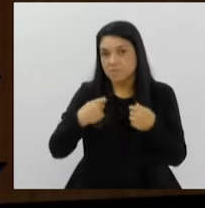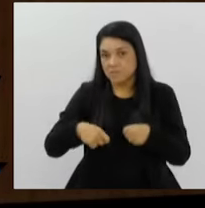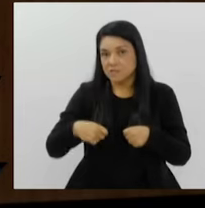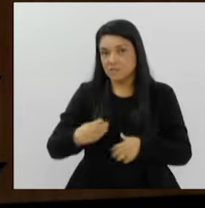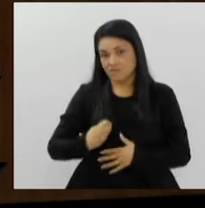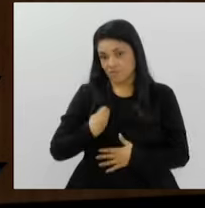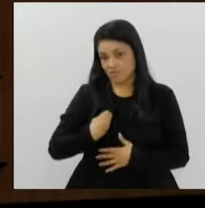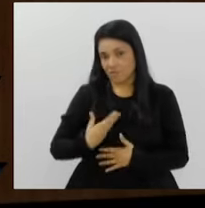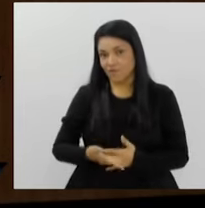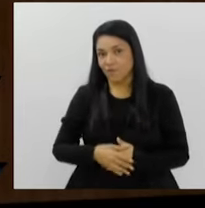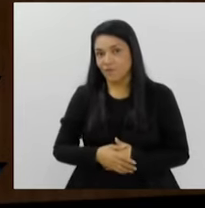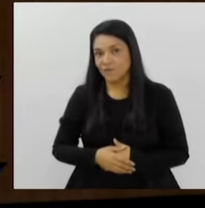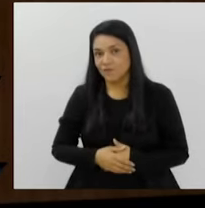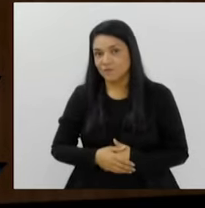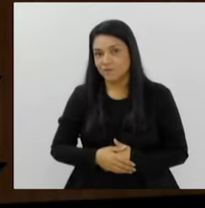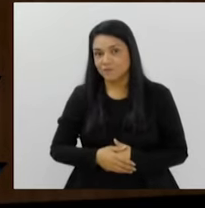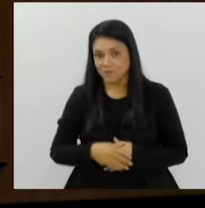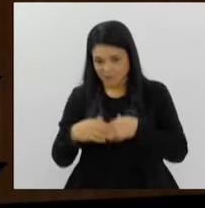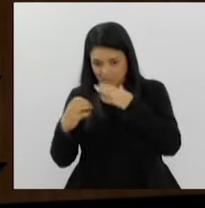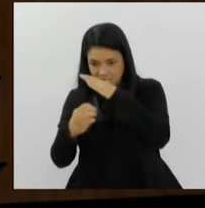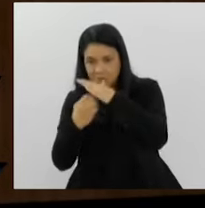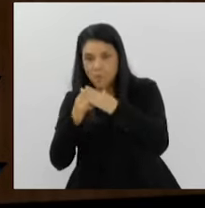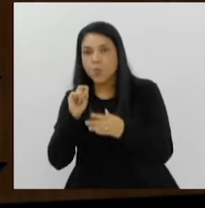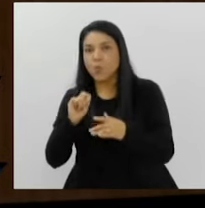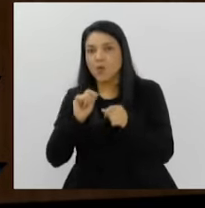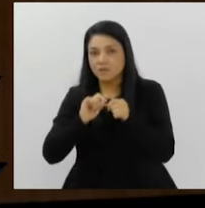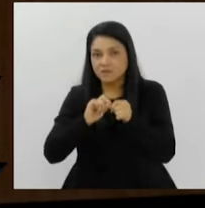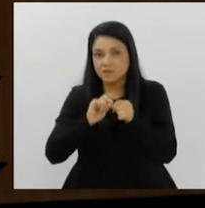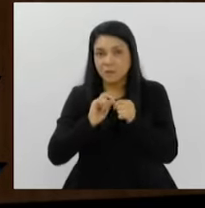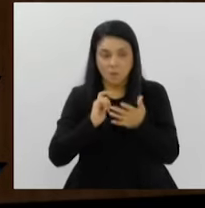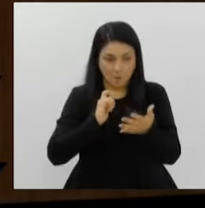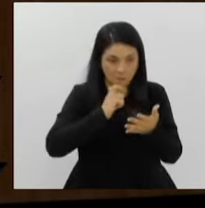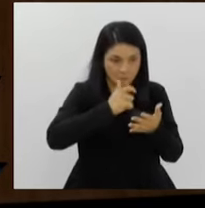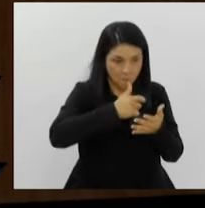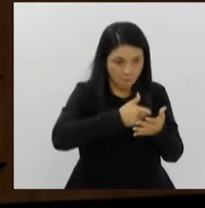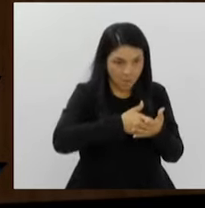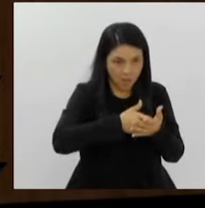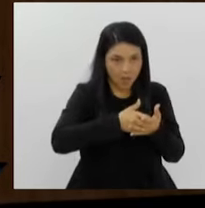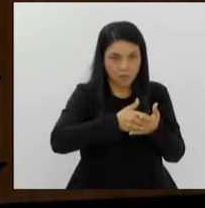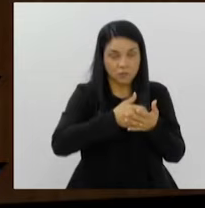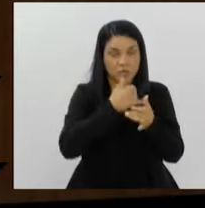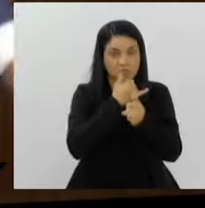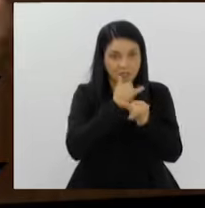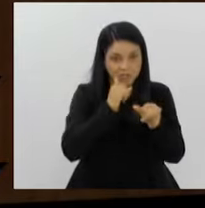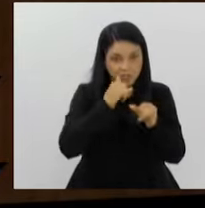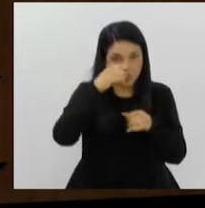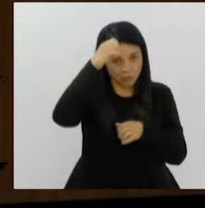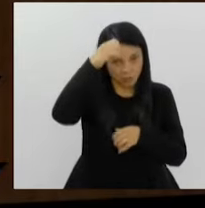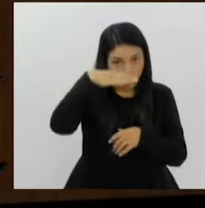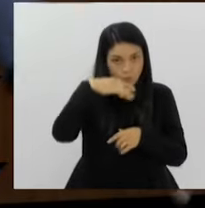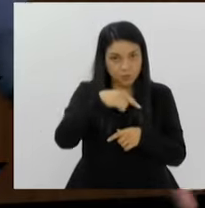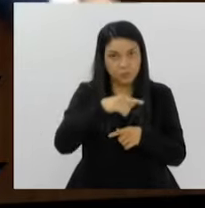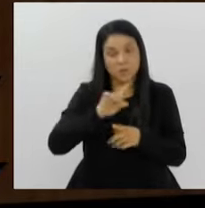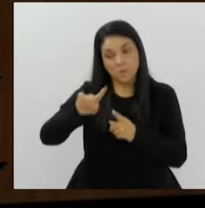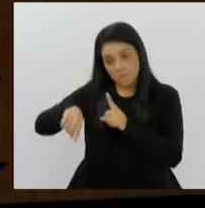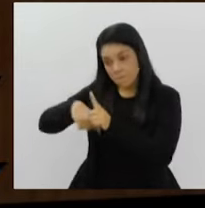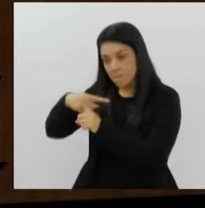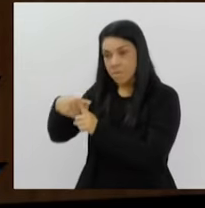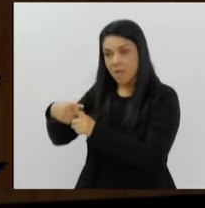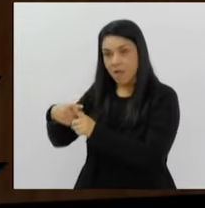Aí sabe o que os empresários estão fazendo? Pagando a conta de energia que já pagavam e pagando